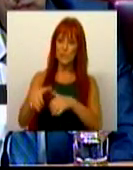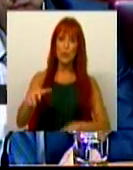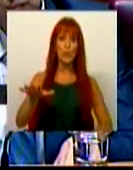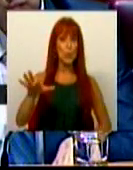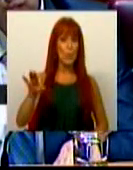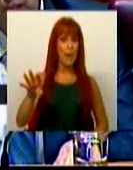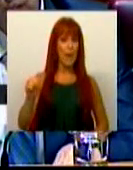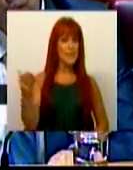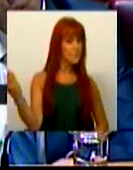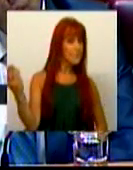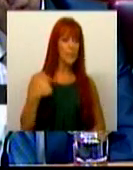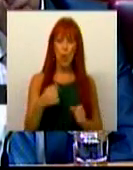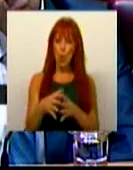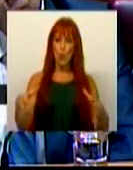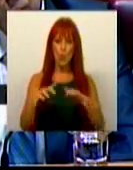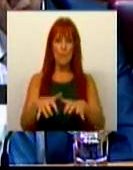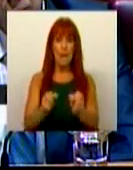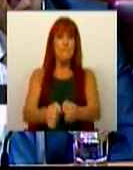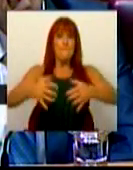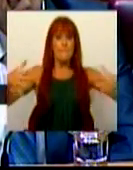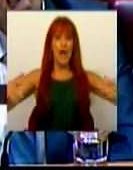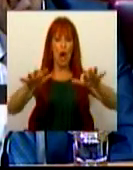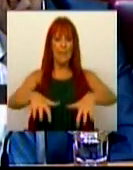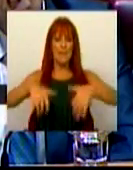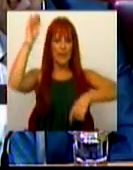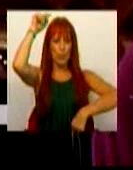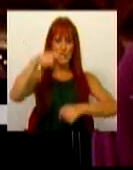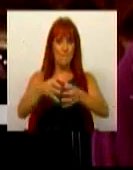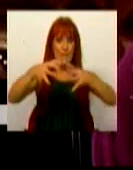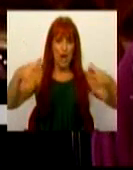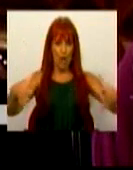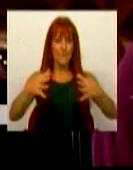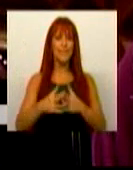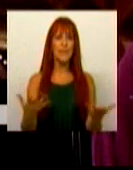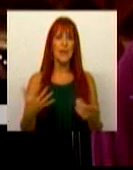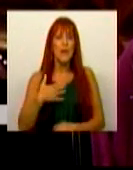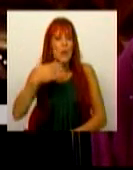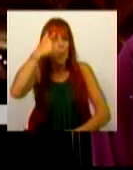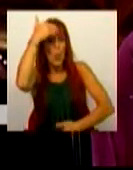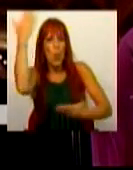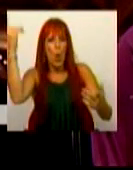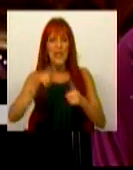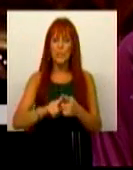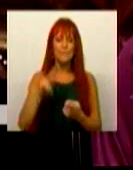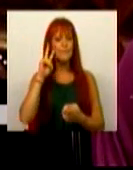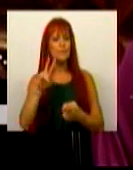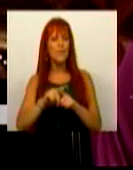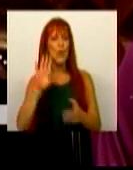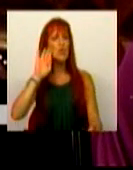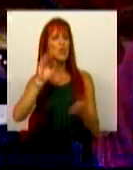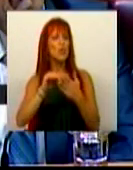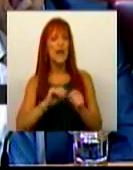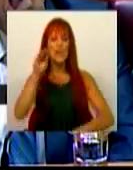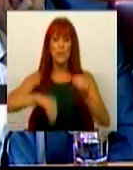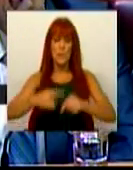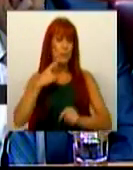Partido Socialista, o maior grupo parlamentar desta Assembleia da República. Eu creio que a interpretação dos resultados eleitorais